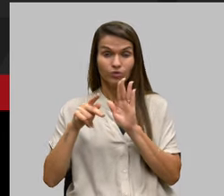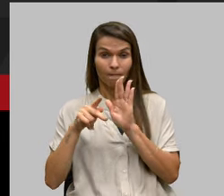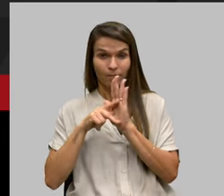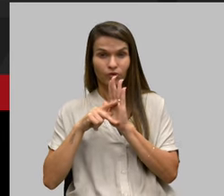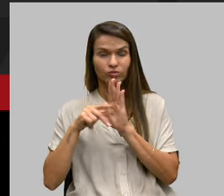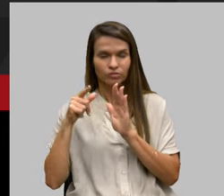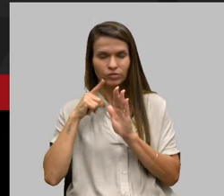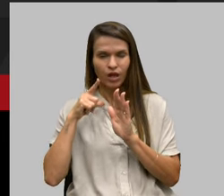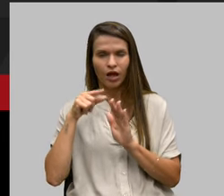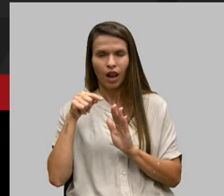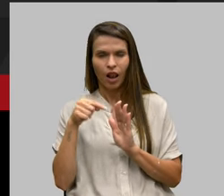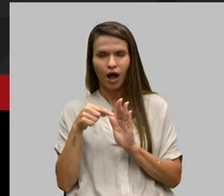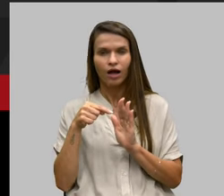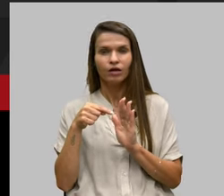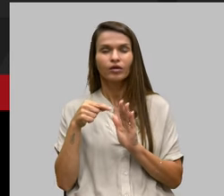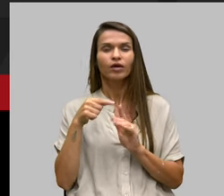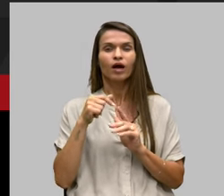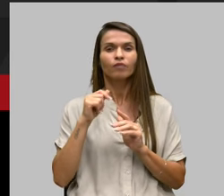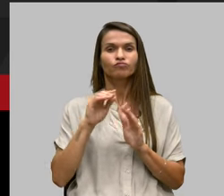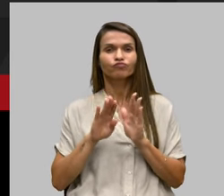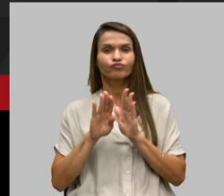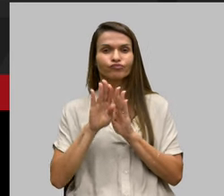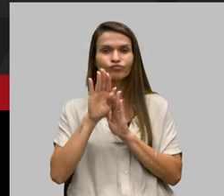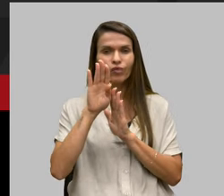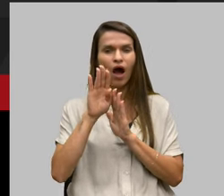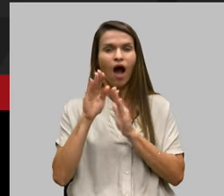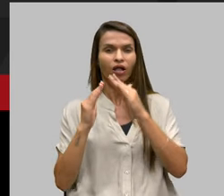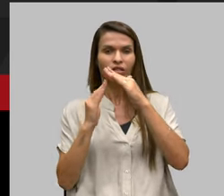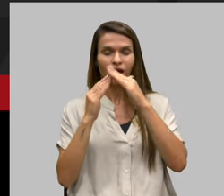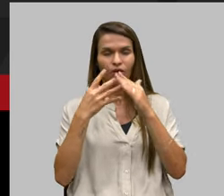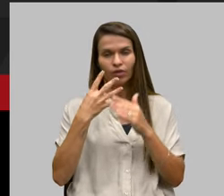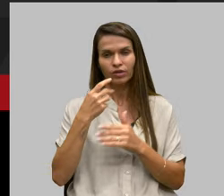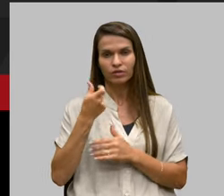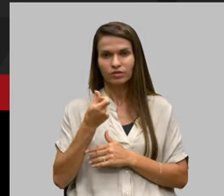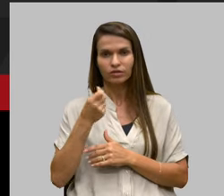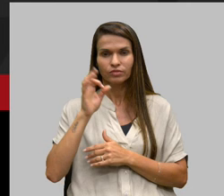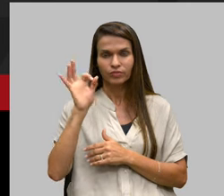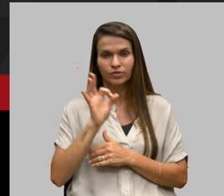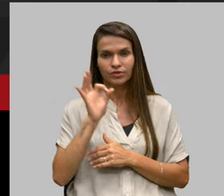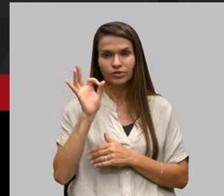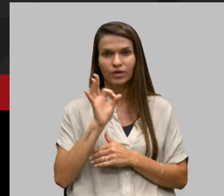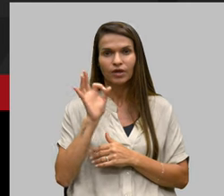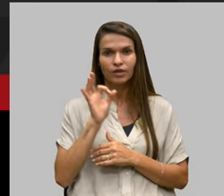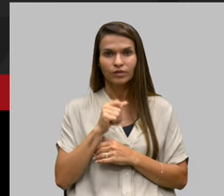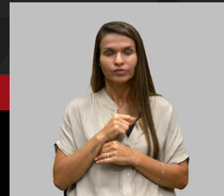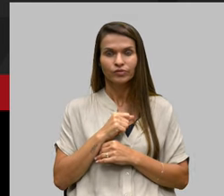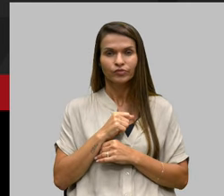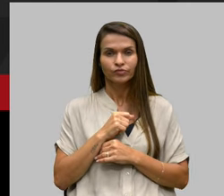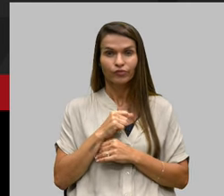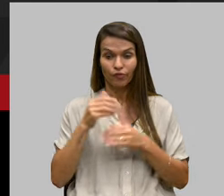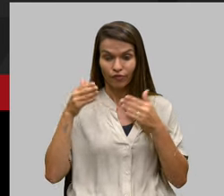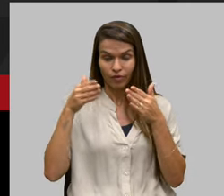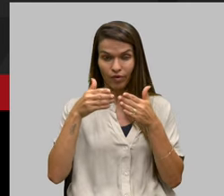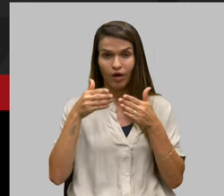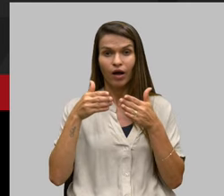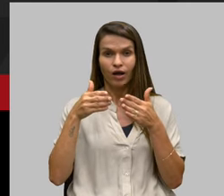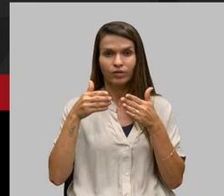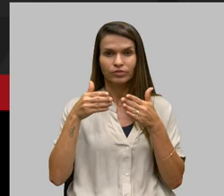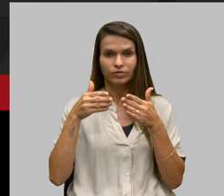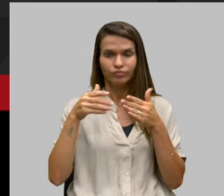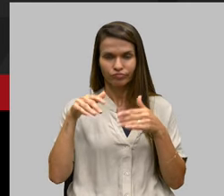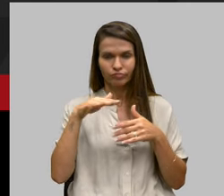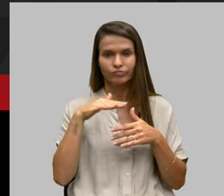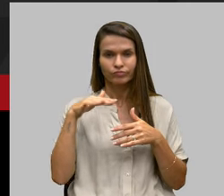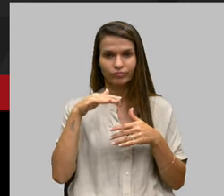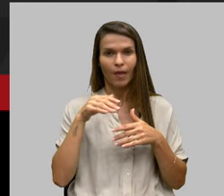lá prevê um crescimento desse aporte chegando até 46% eh sobre a folha então nós vamos praticamente ou